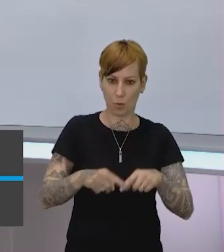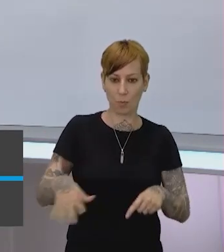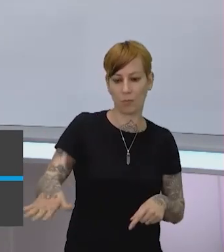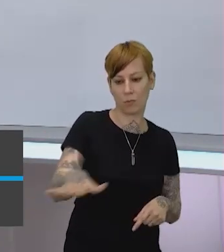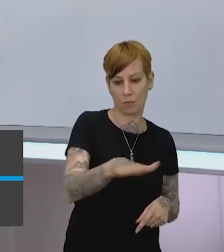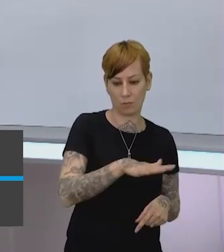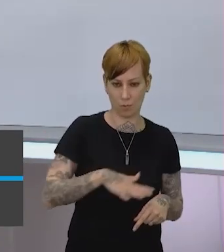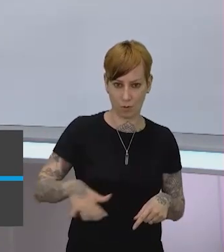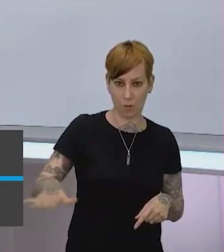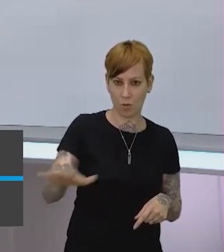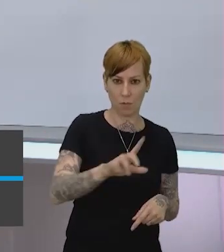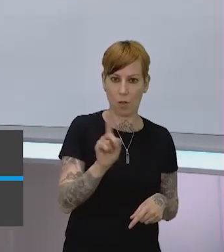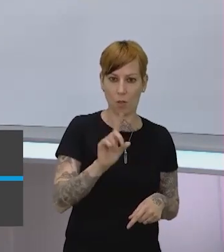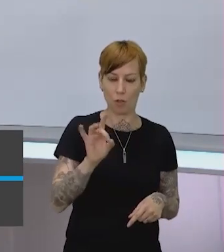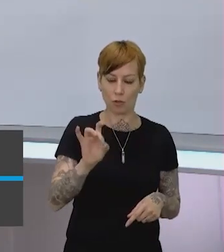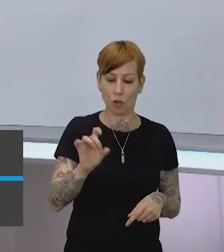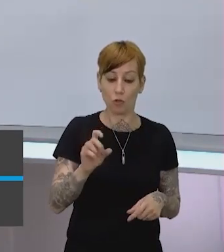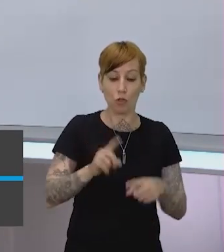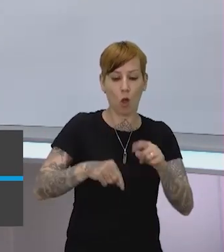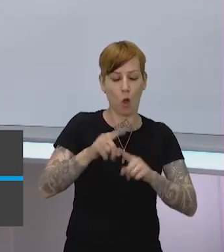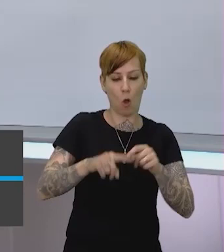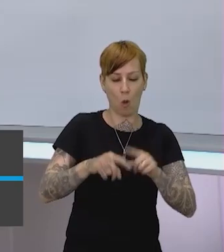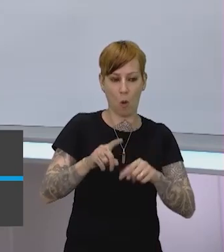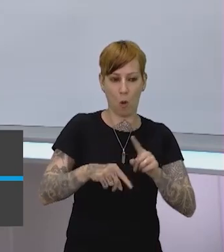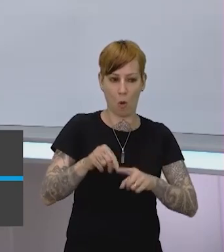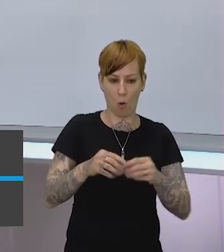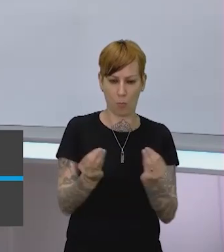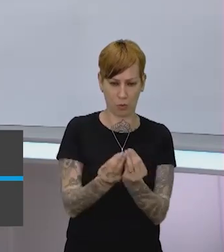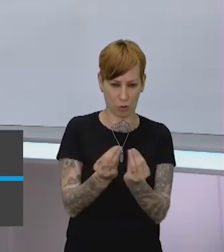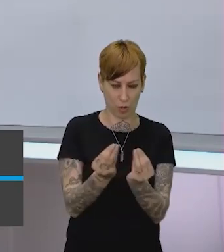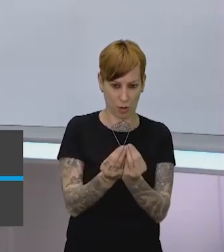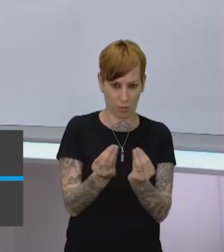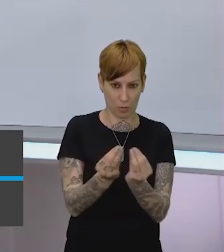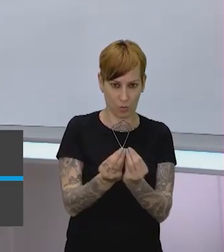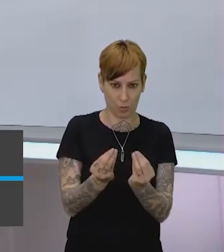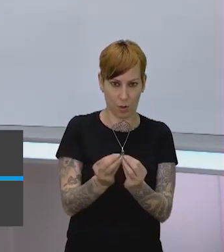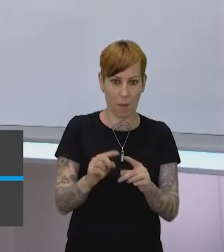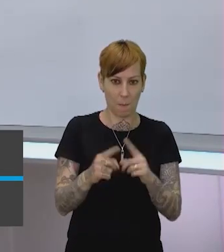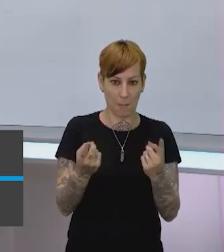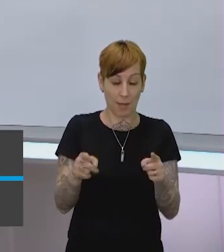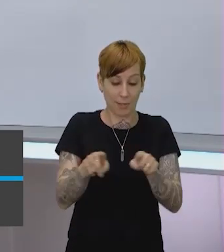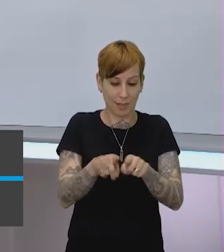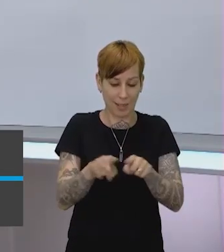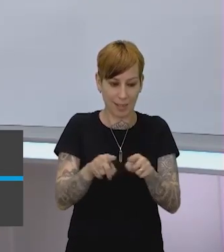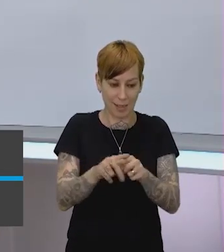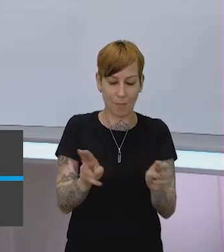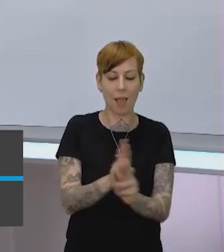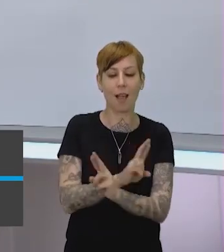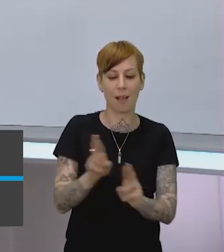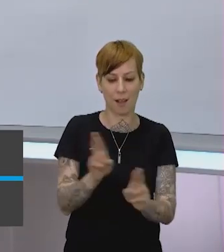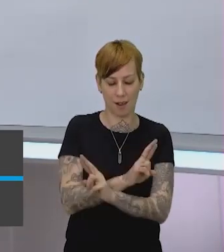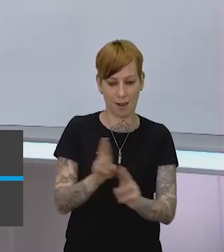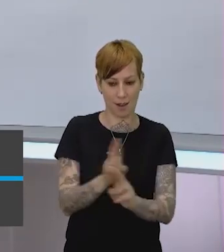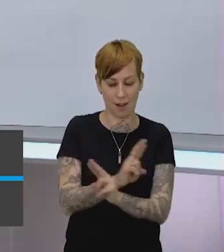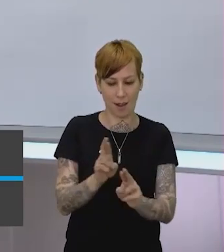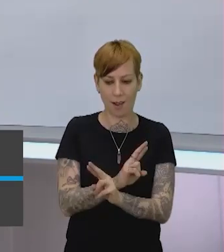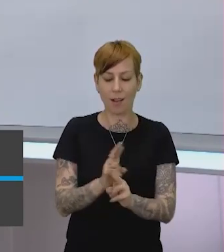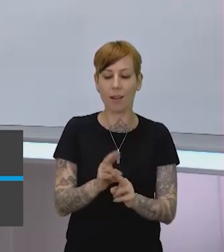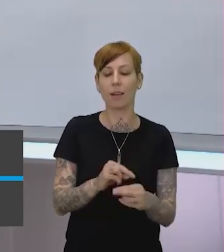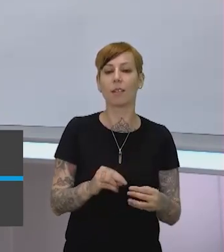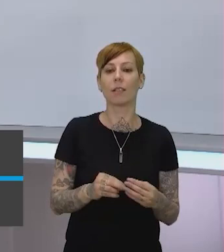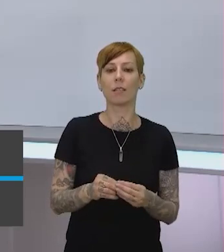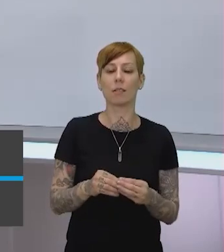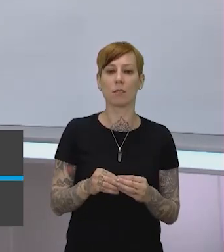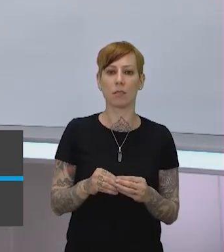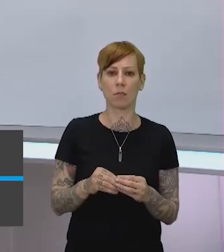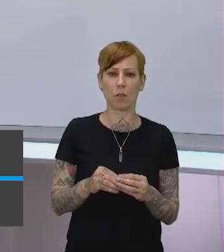só esse sistema de objetos. Então, o espaço é o sistema de objetos, ou seja, as relações entre os objetos, e